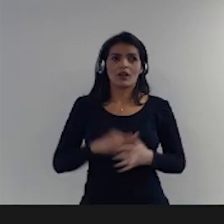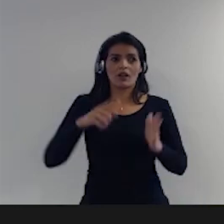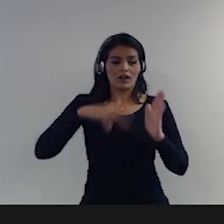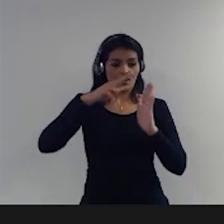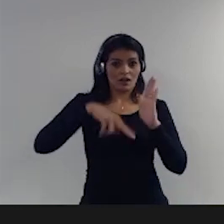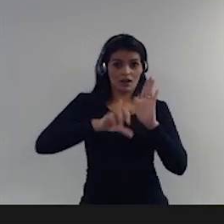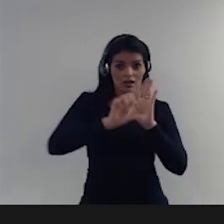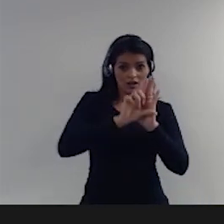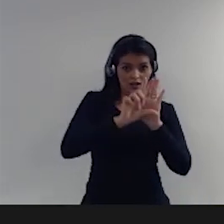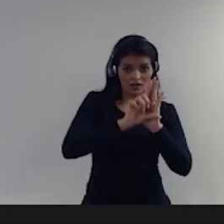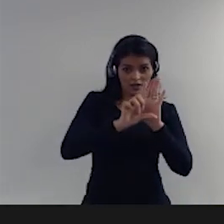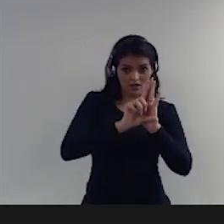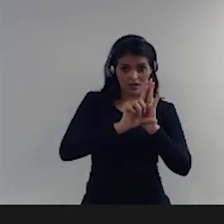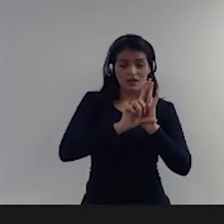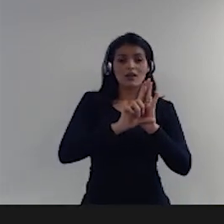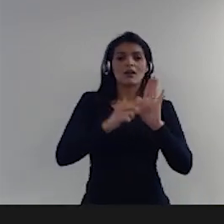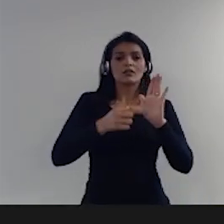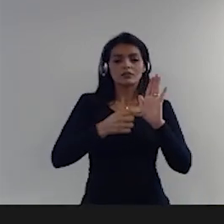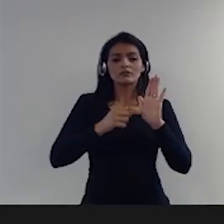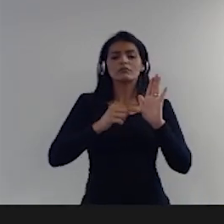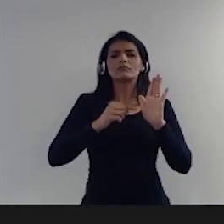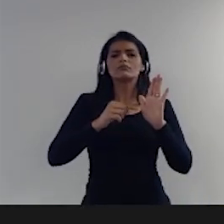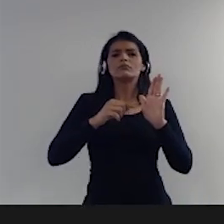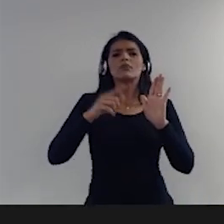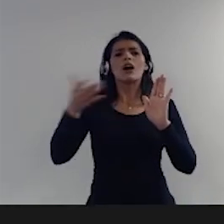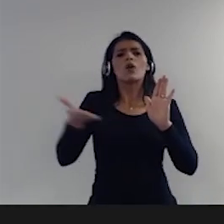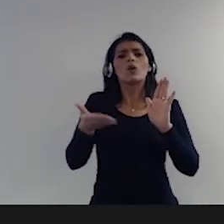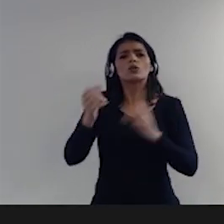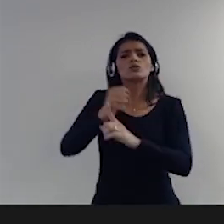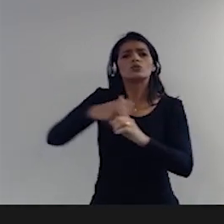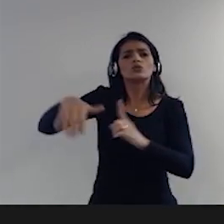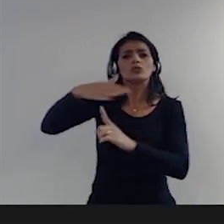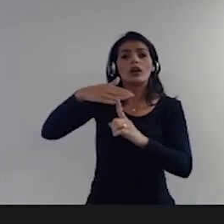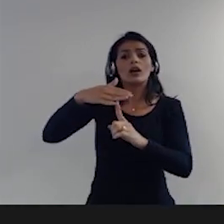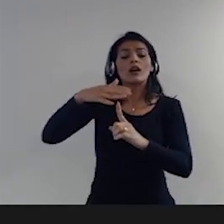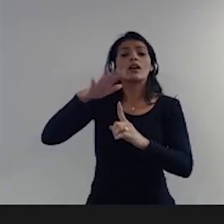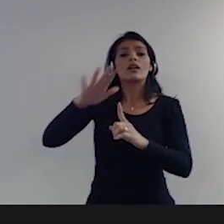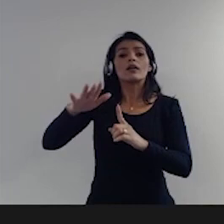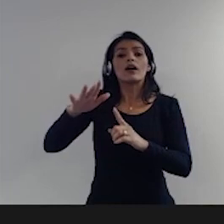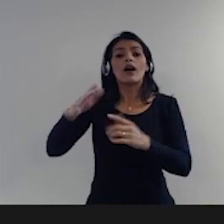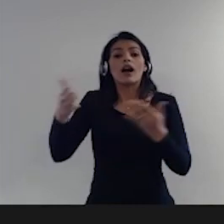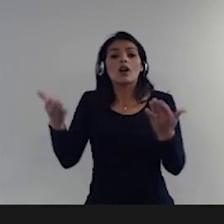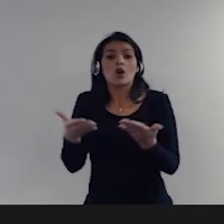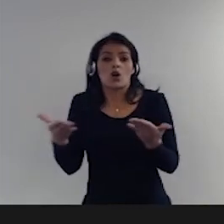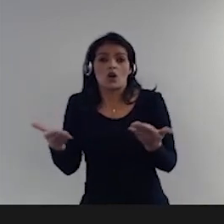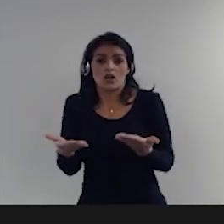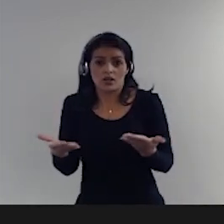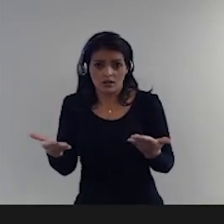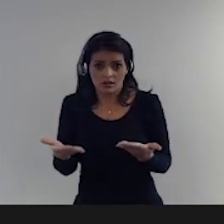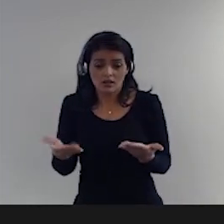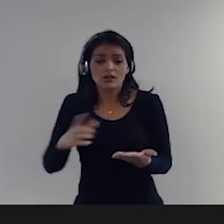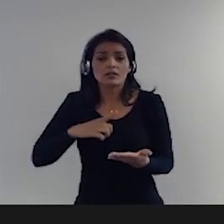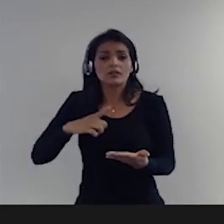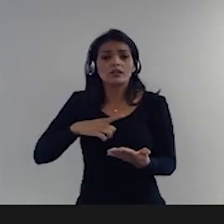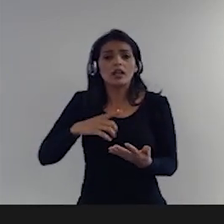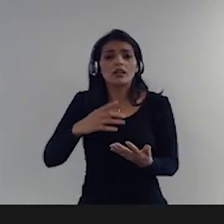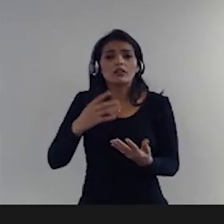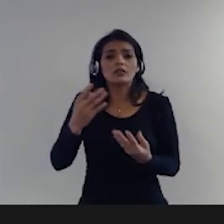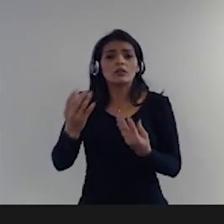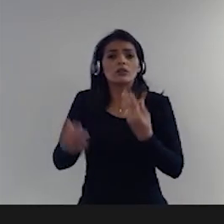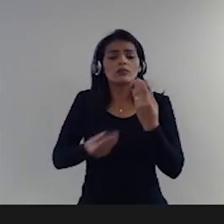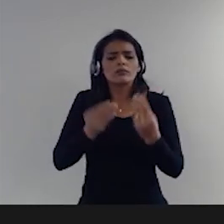da Constituição, e que hoje a sociedade, após a Constituição de 88, ela passa a ter uma forma de